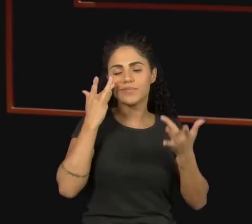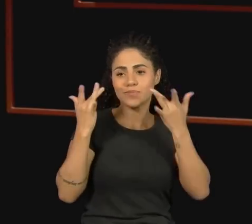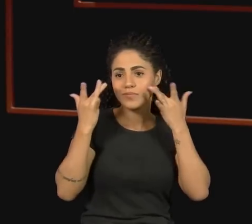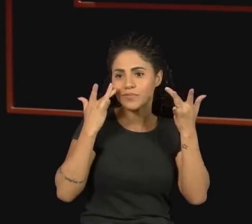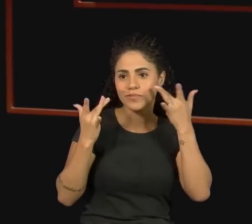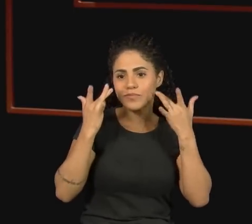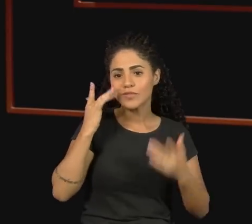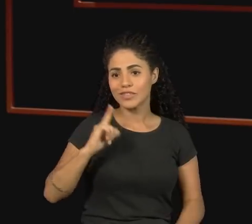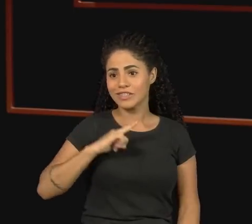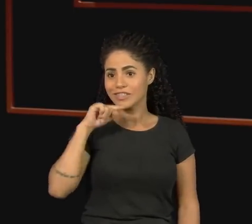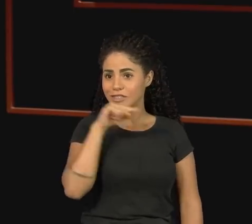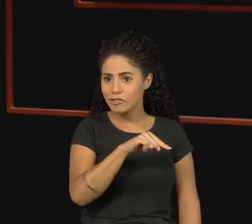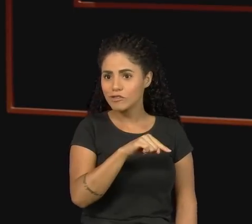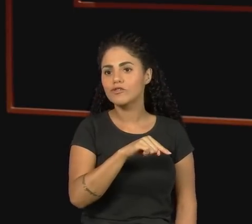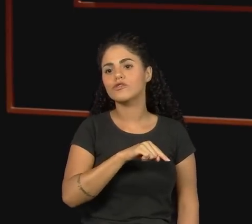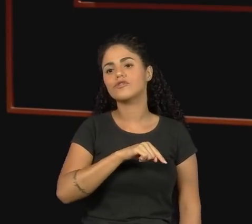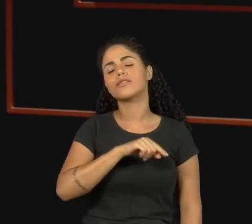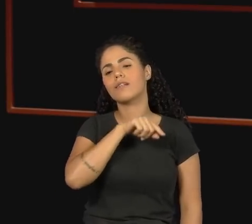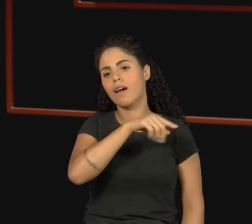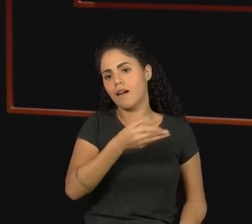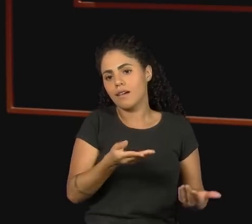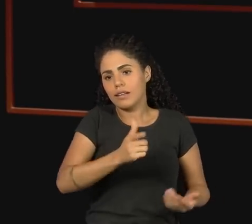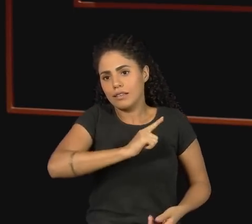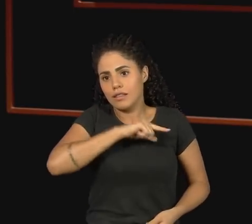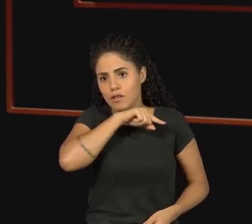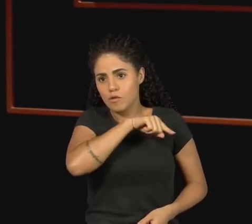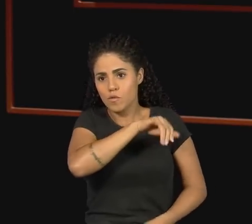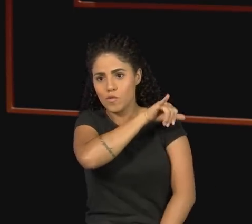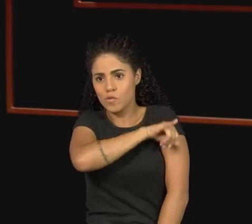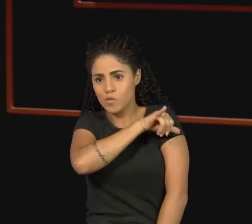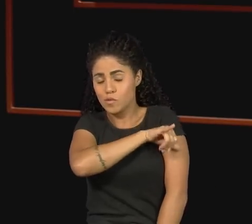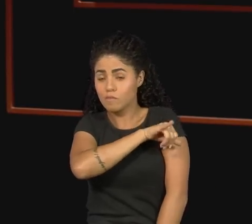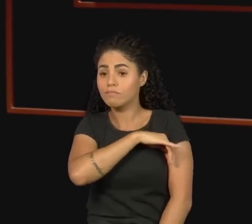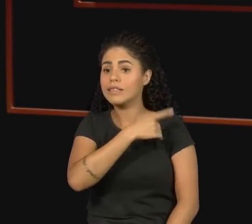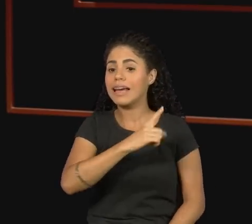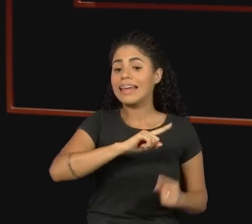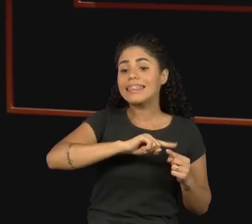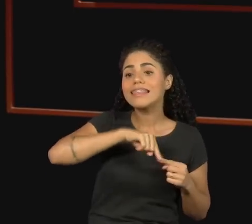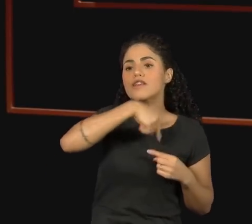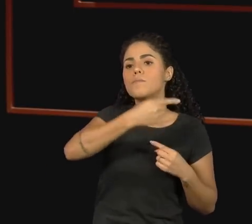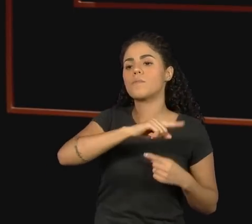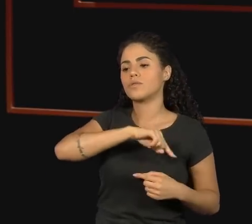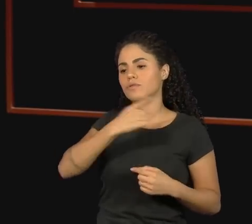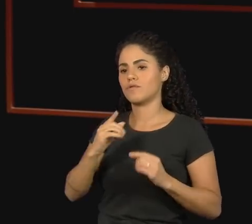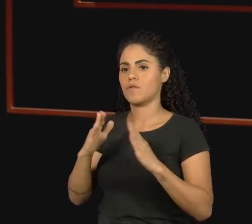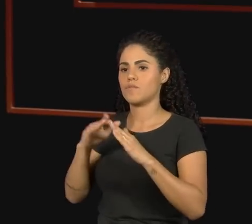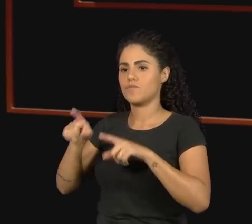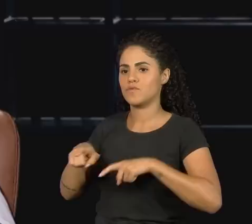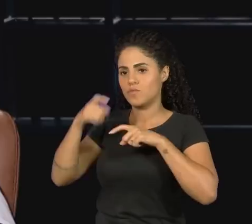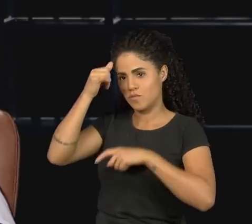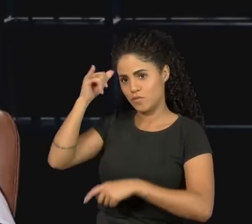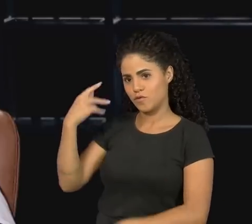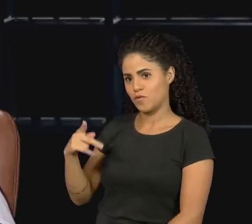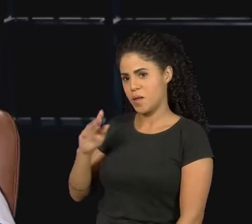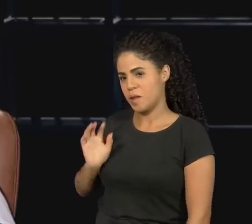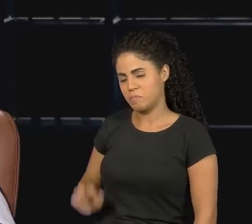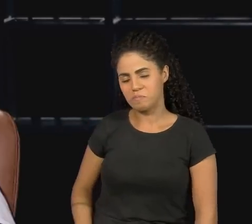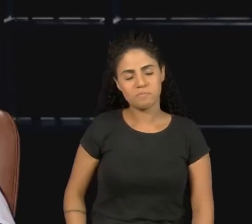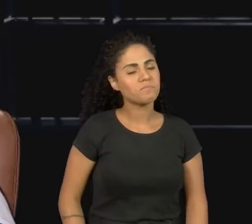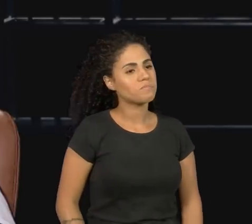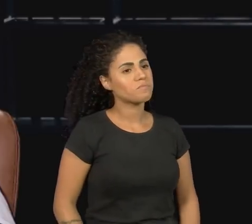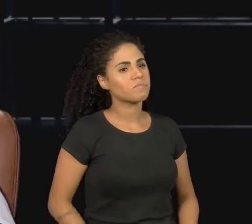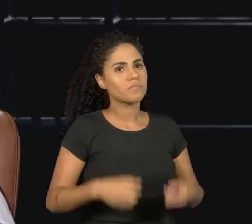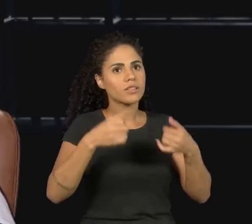teatro do Jockey Club lá do Rio de Janeiro, do Luiz Guilherme Niemeyer, querido. Vamos falar